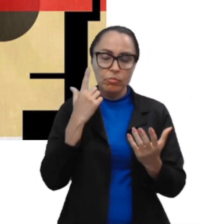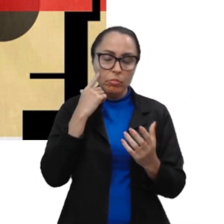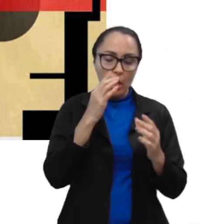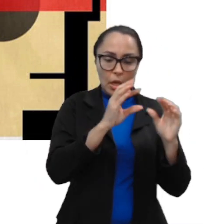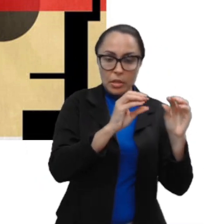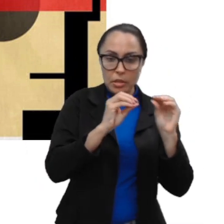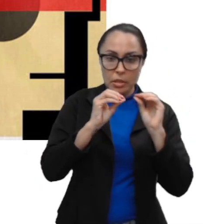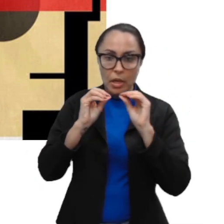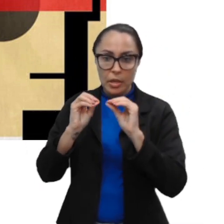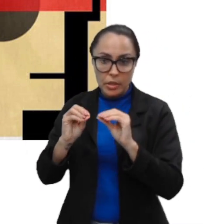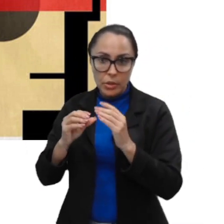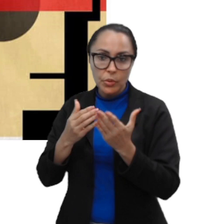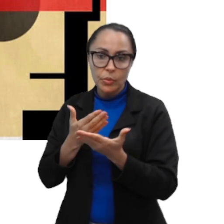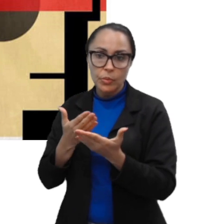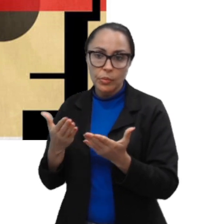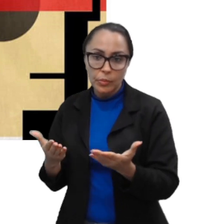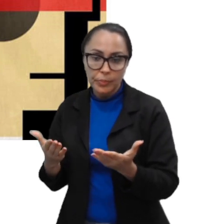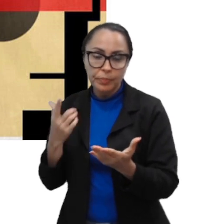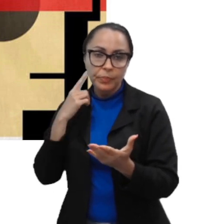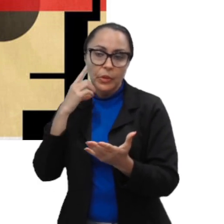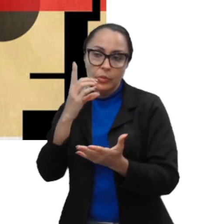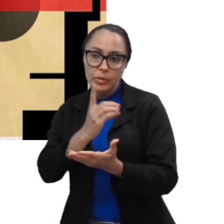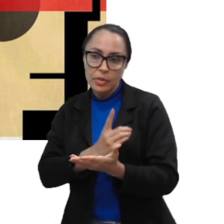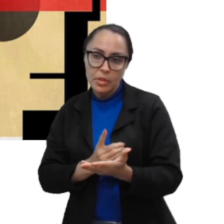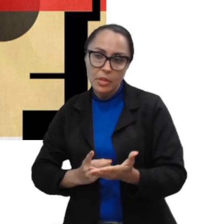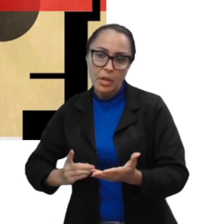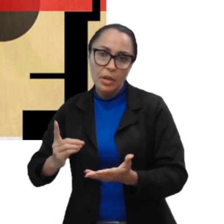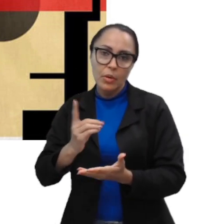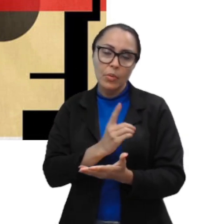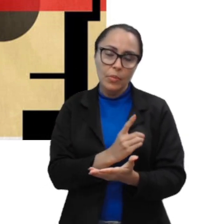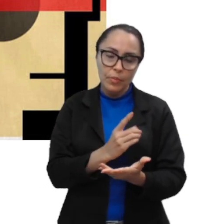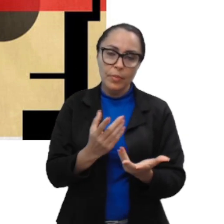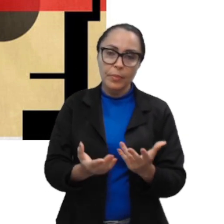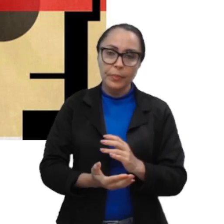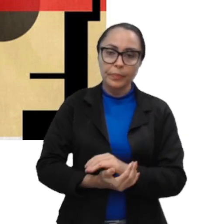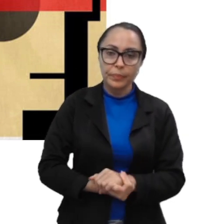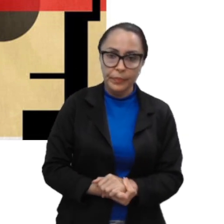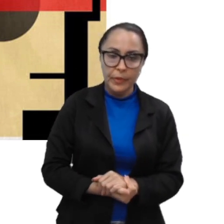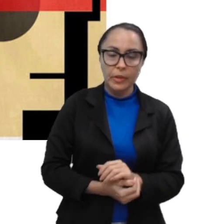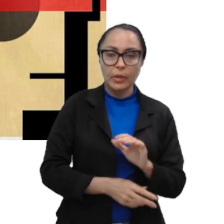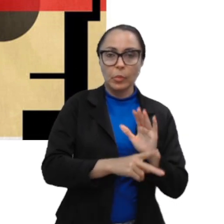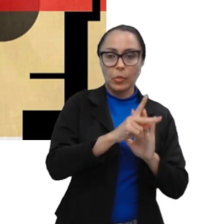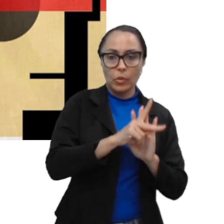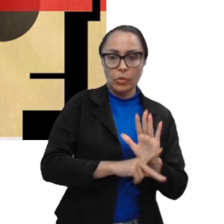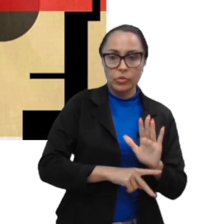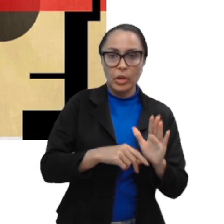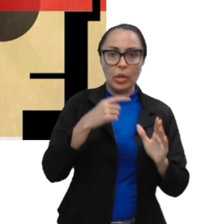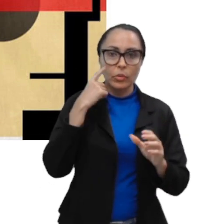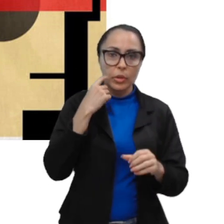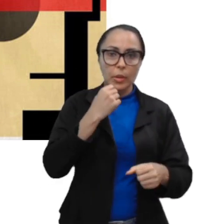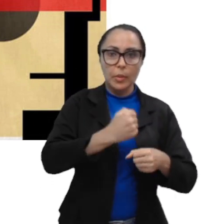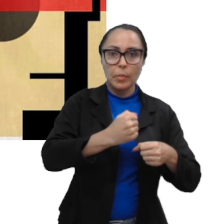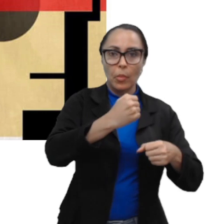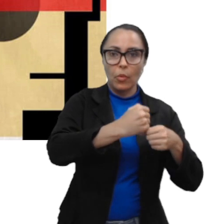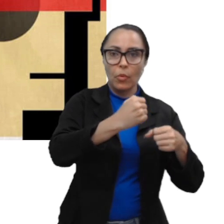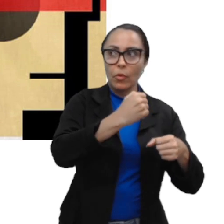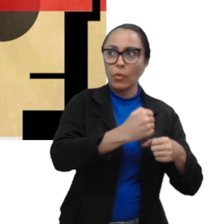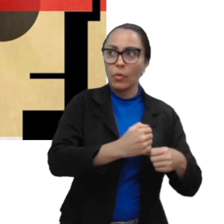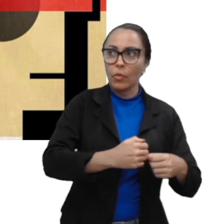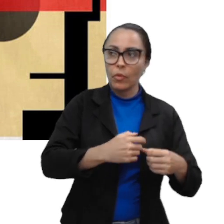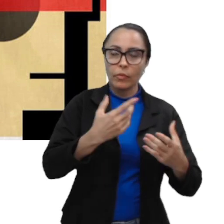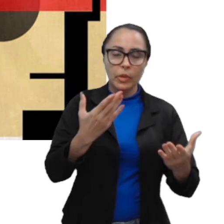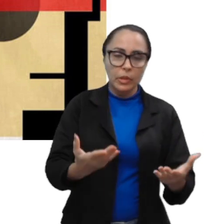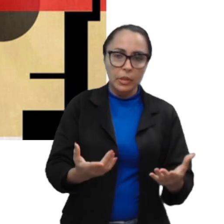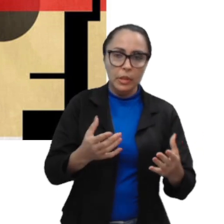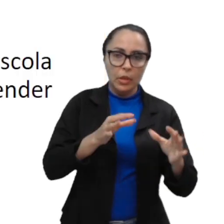saiu, né, desse bidimensional, que é o design gráfico, para o tridimensional, né, em projetos de imóveis, de